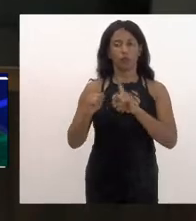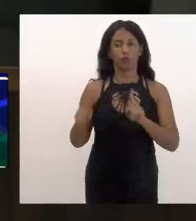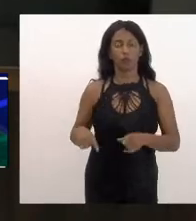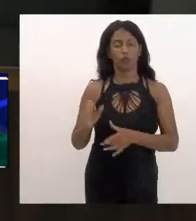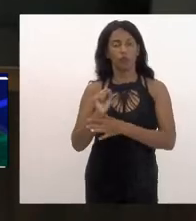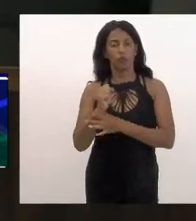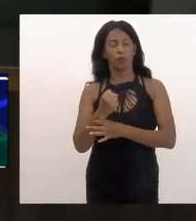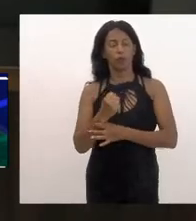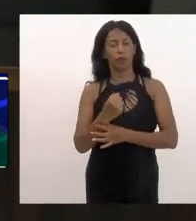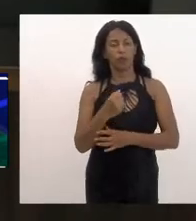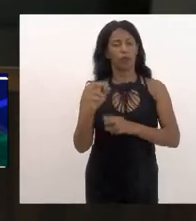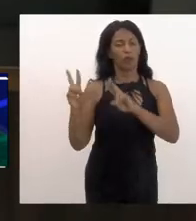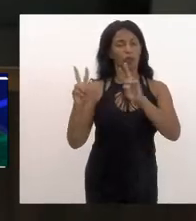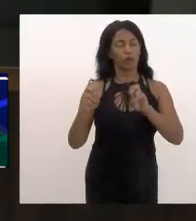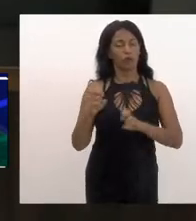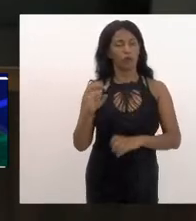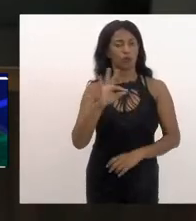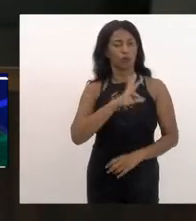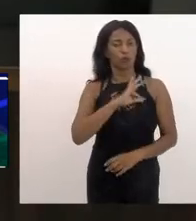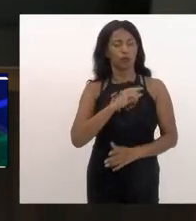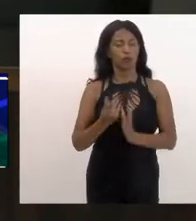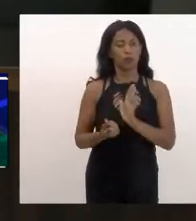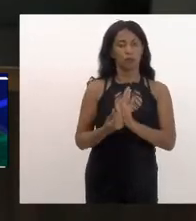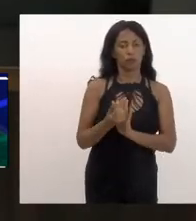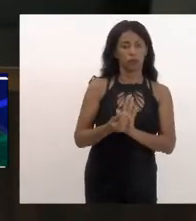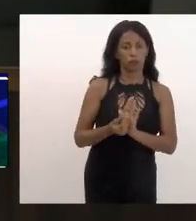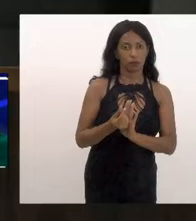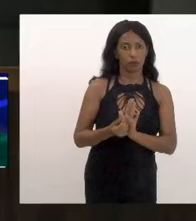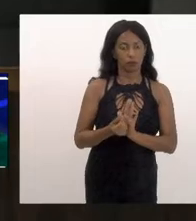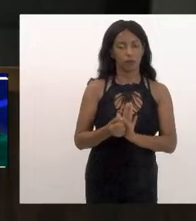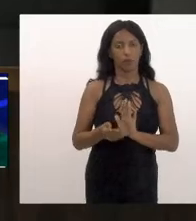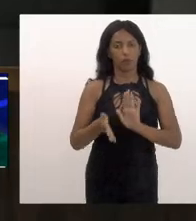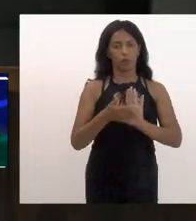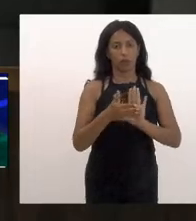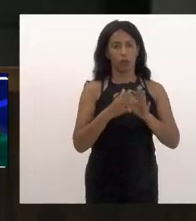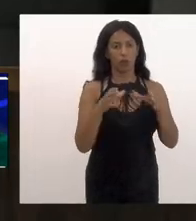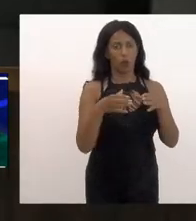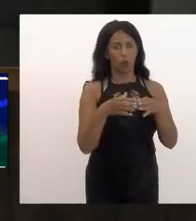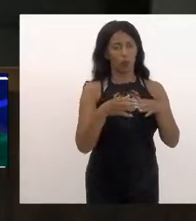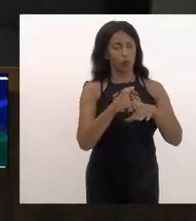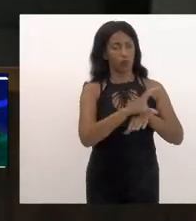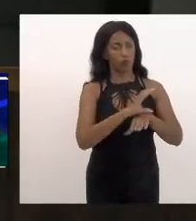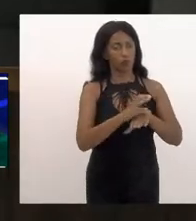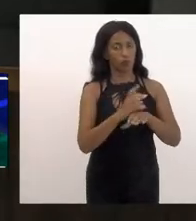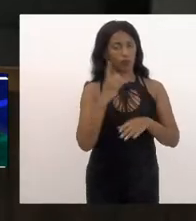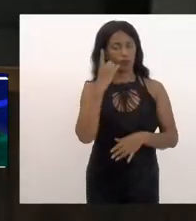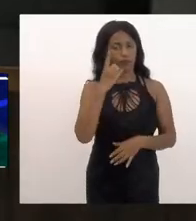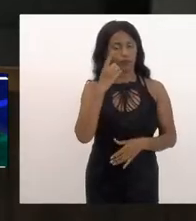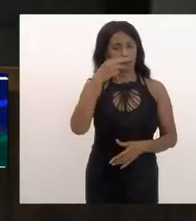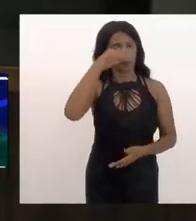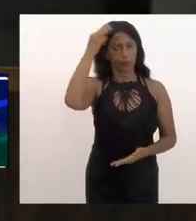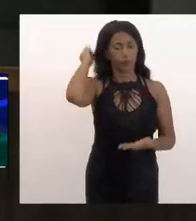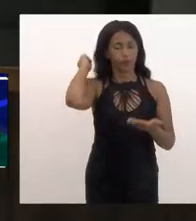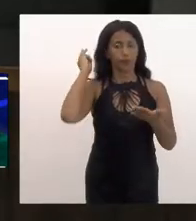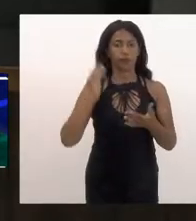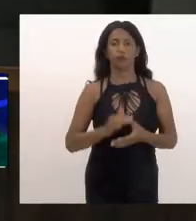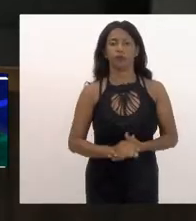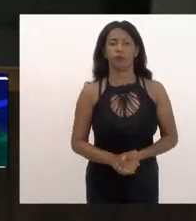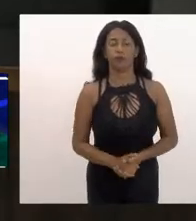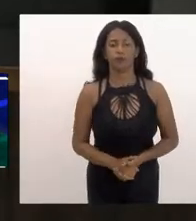Segurança Pública, Saúde e Polícia, de Saúde e de Orçamento. Para emitir parecer pela Comissão de Constituição e Justiça, deputado Márcio Pacheco.